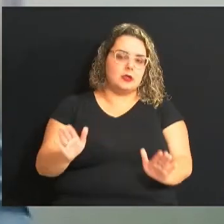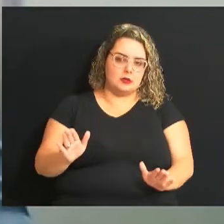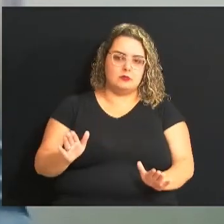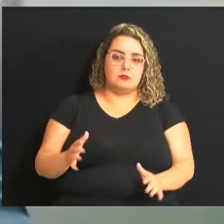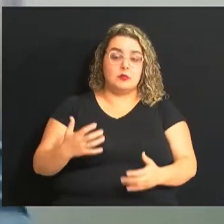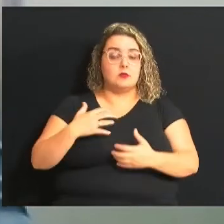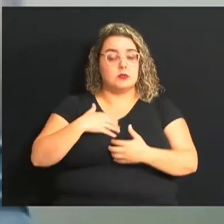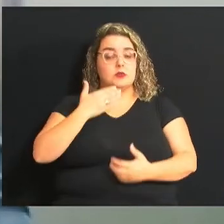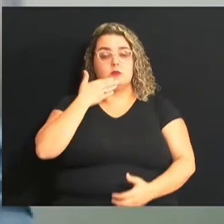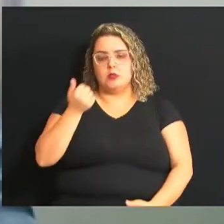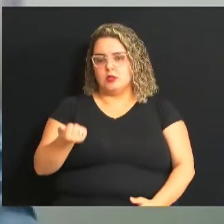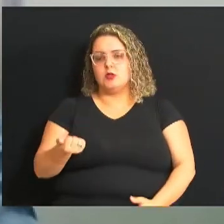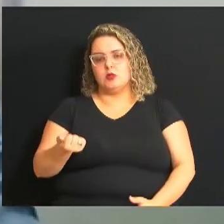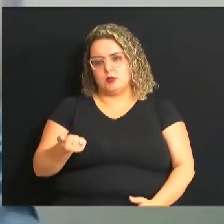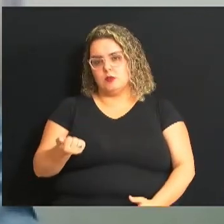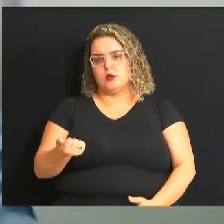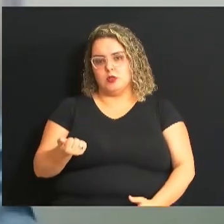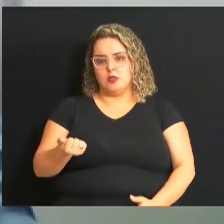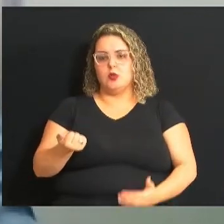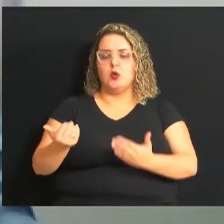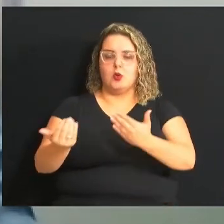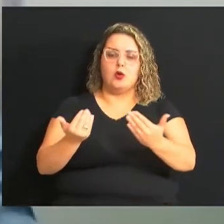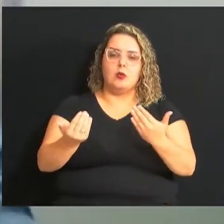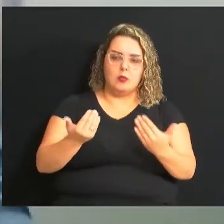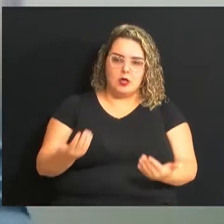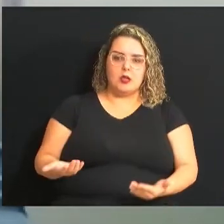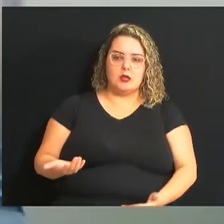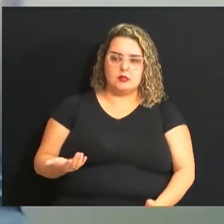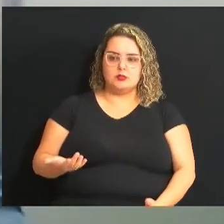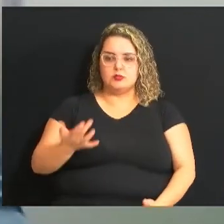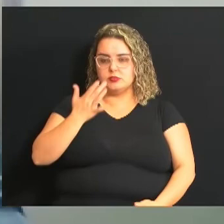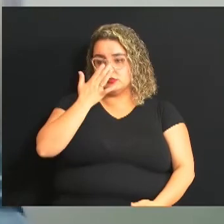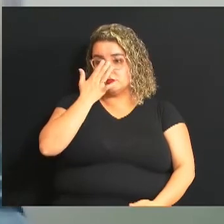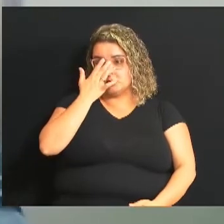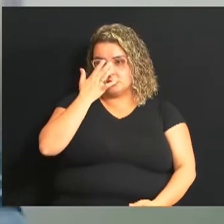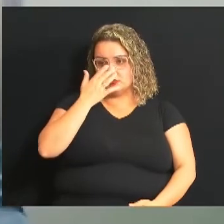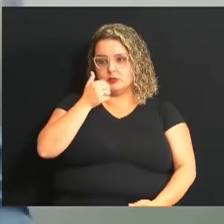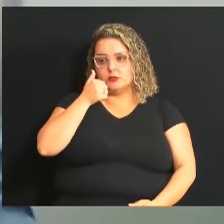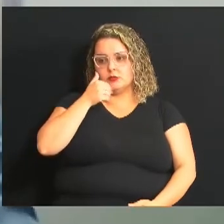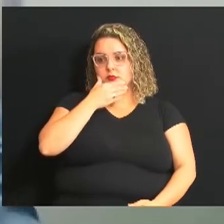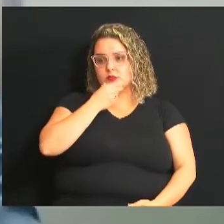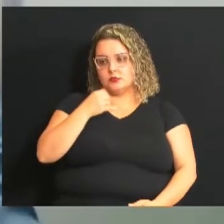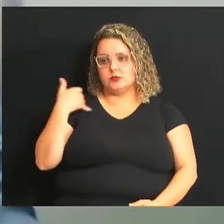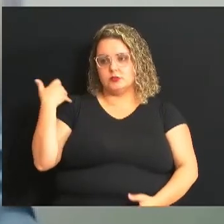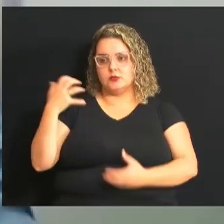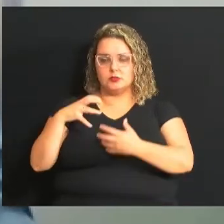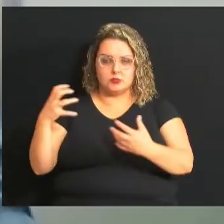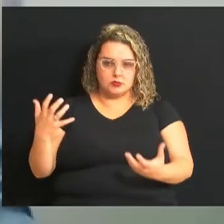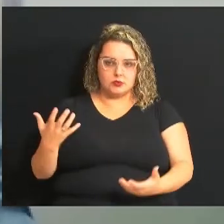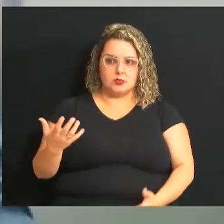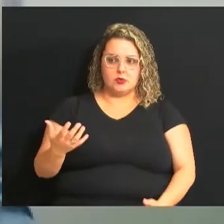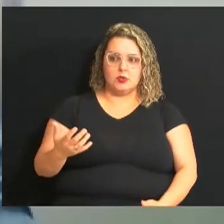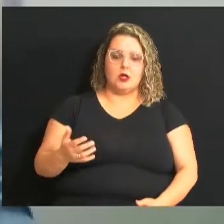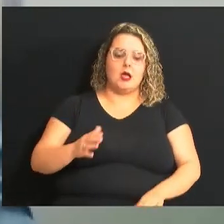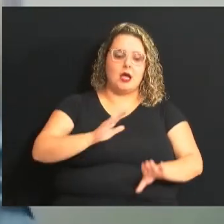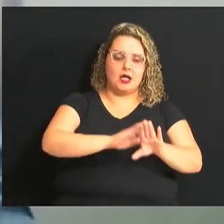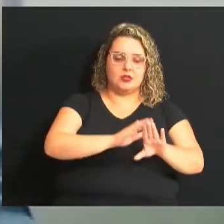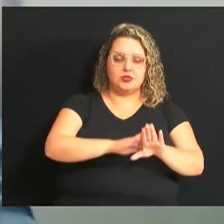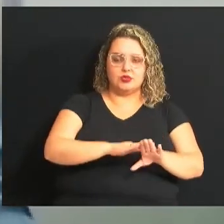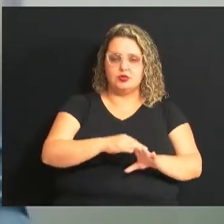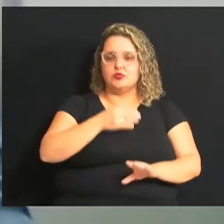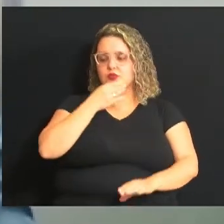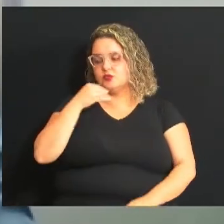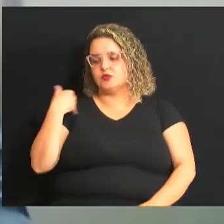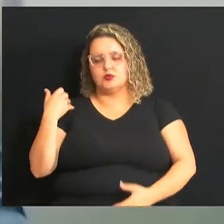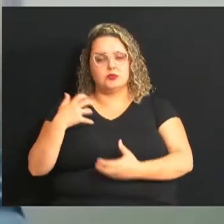melhor, e hoje a gente tem comparações de um senhor, né, da terceira idade ativo e um senhor não. O aspecto, né, biomotor